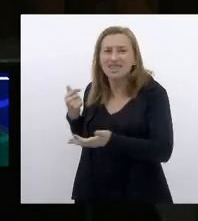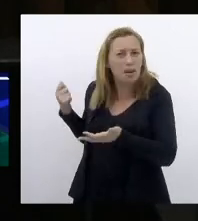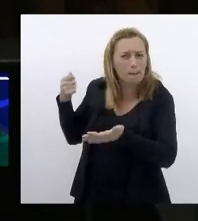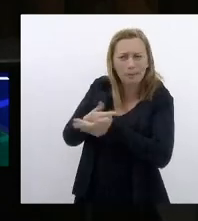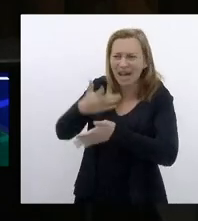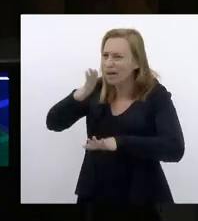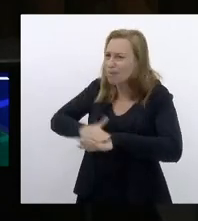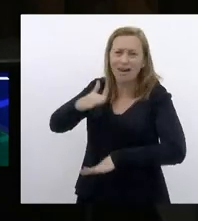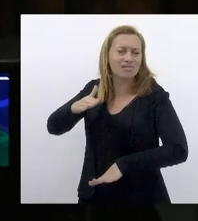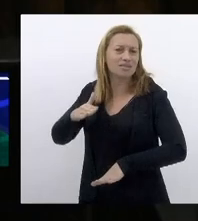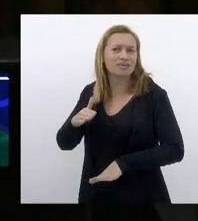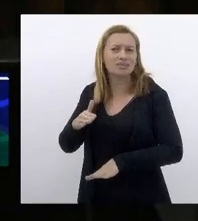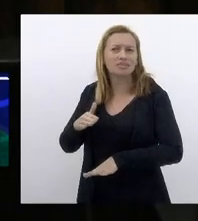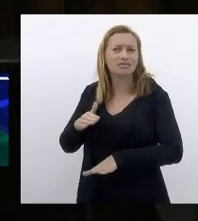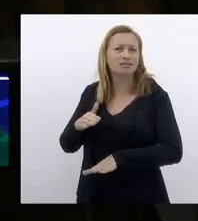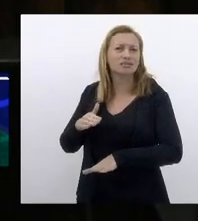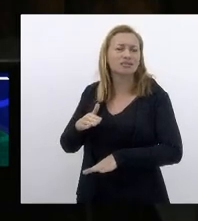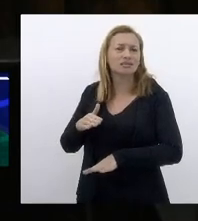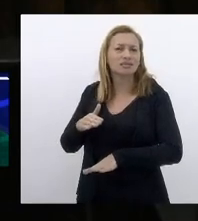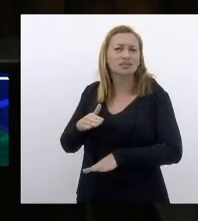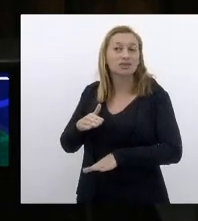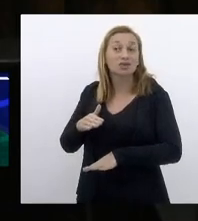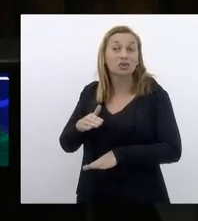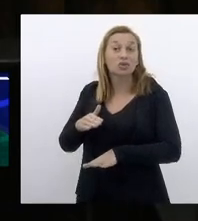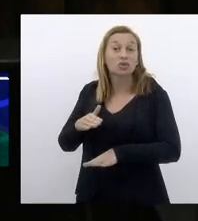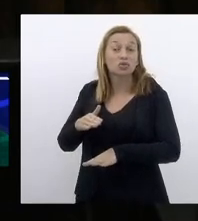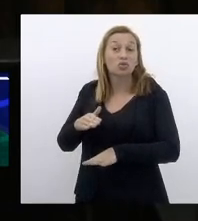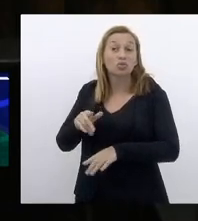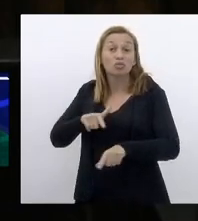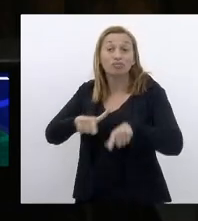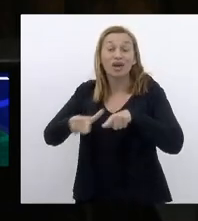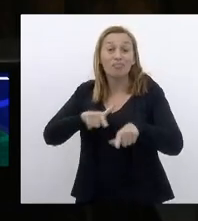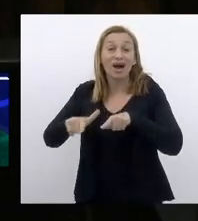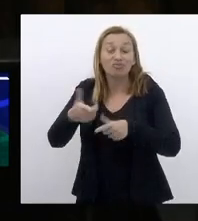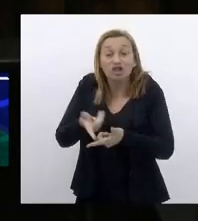mais o serviço da dívida com a União.